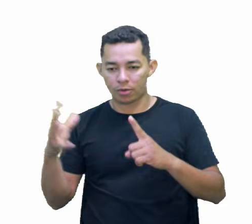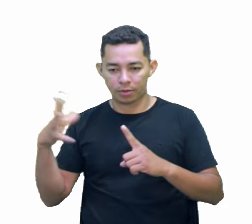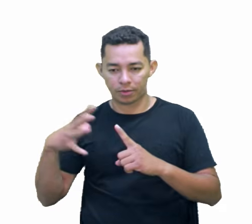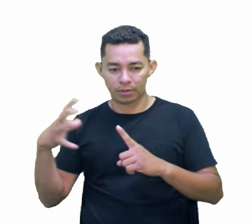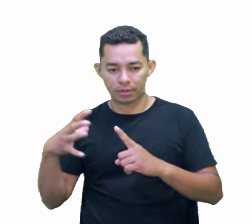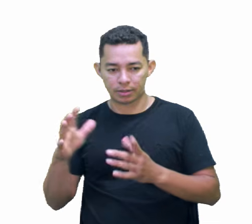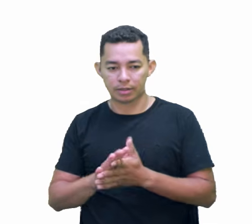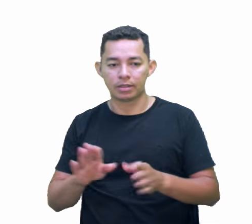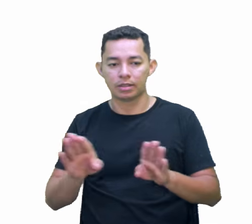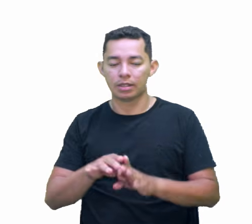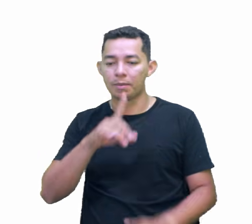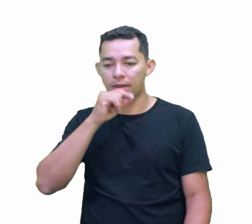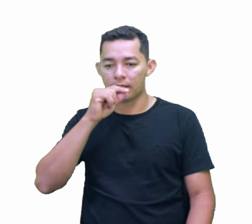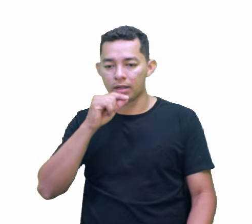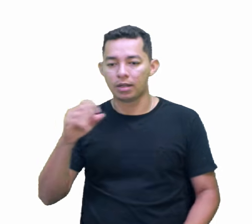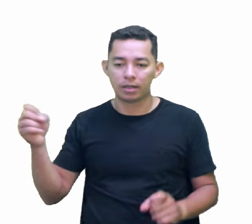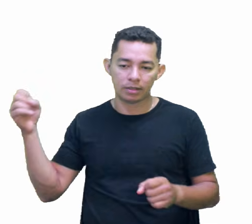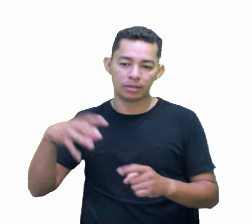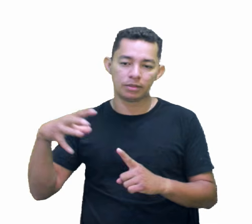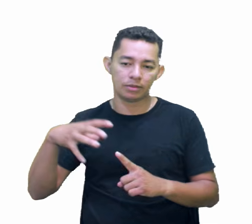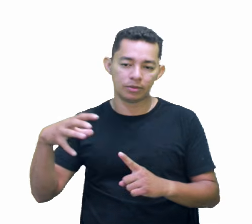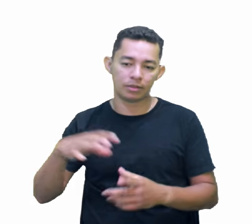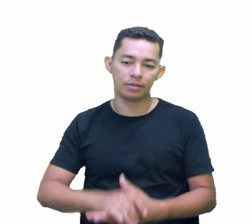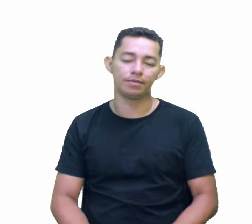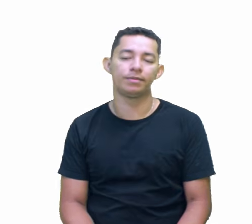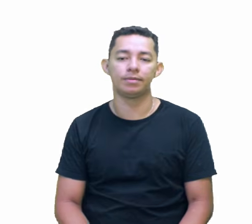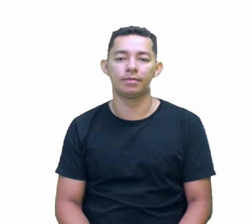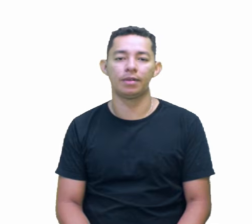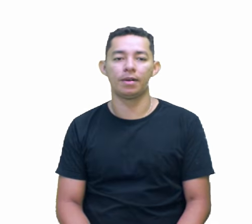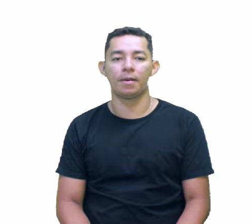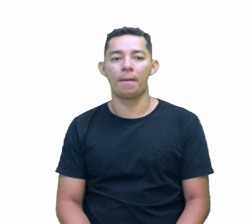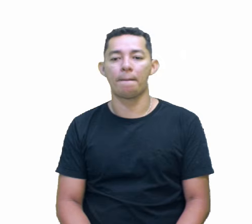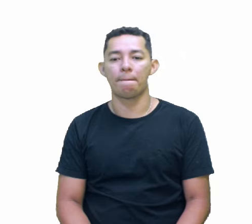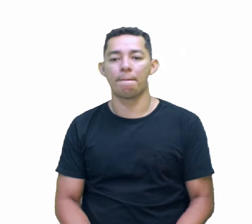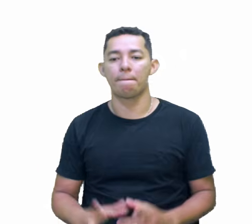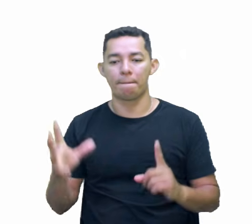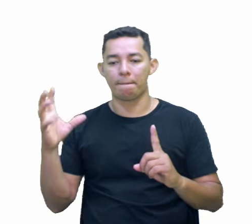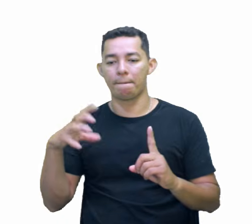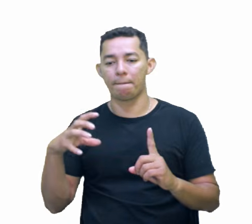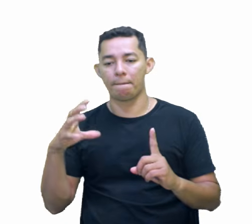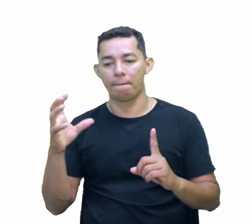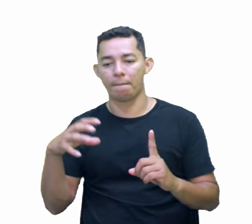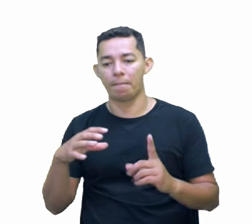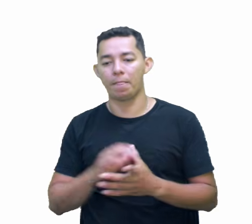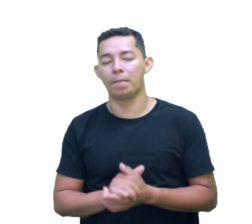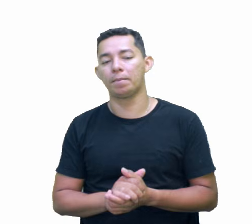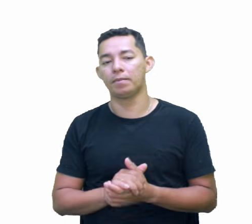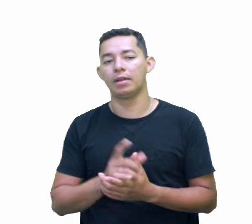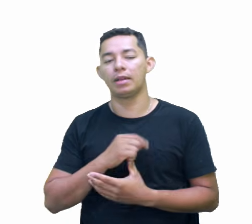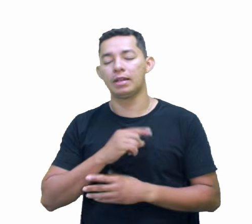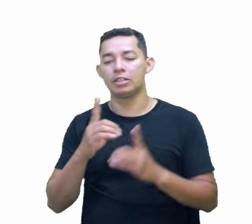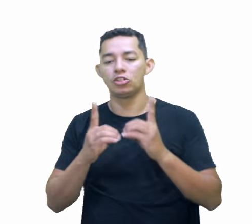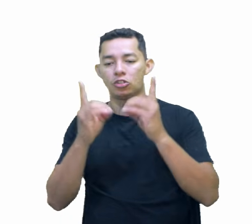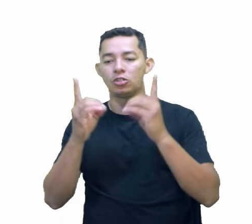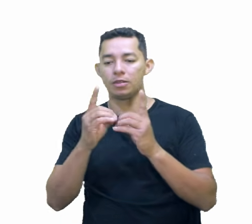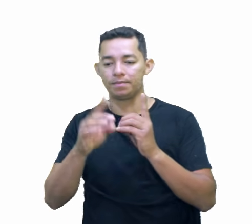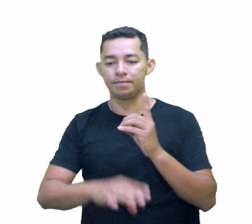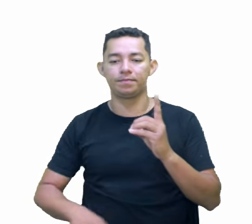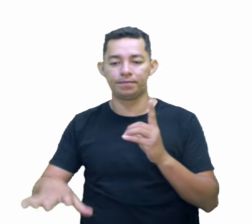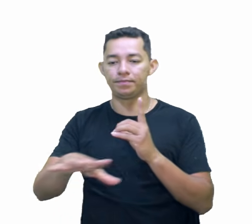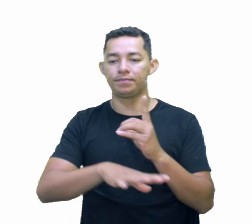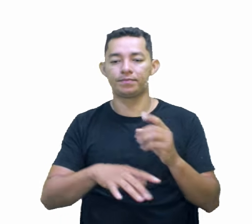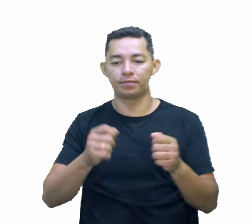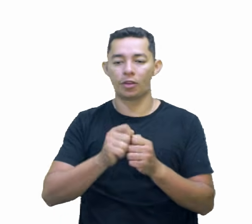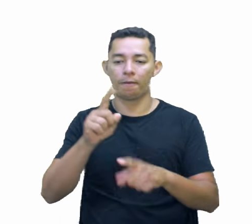hídricos, a presença de água vai afetar essa dinâmica do ambiente, como